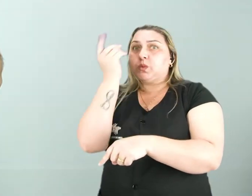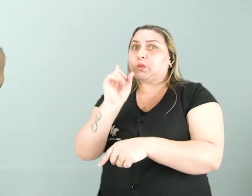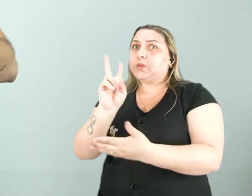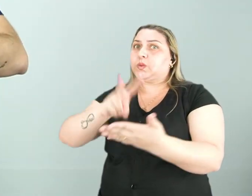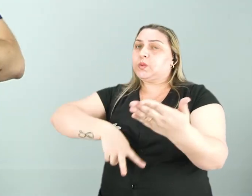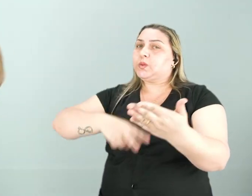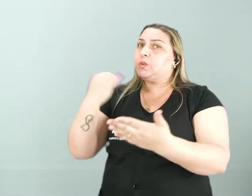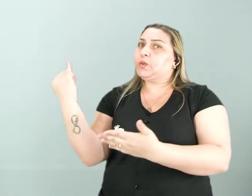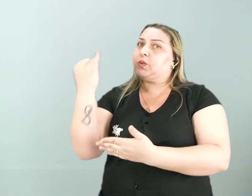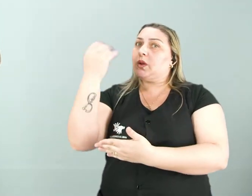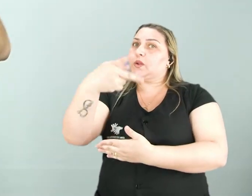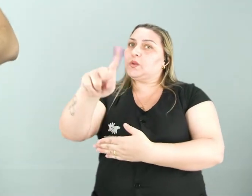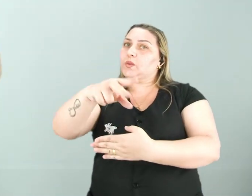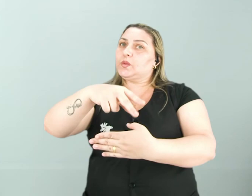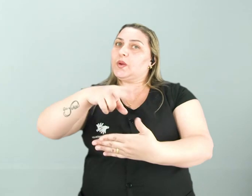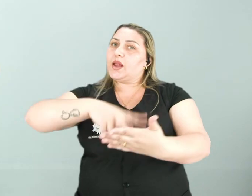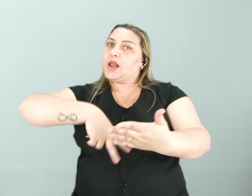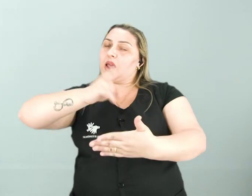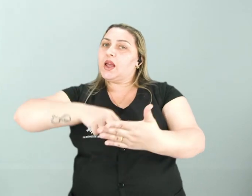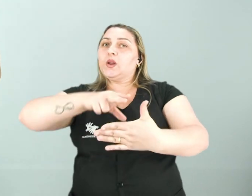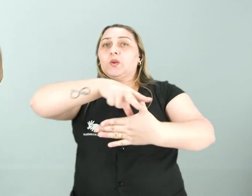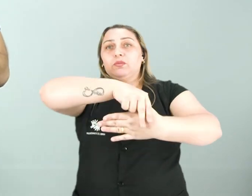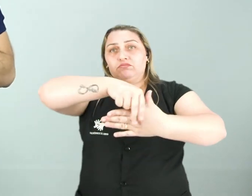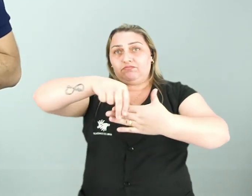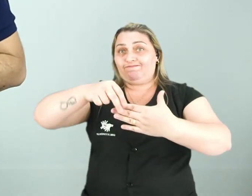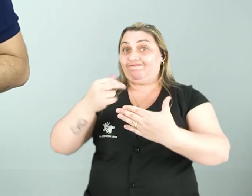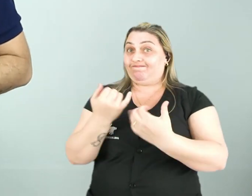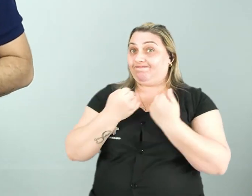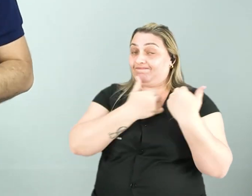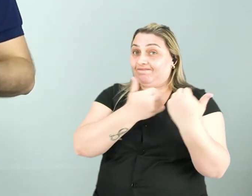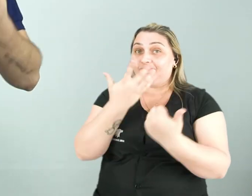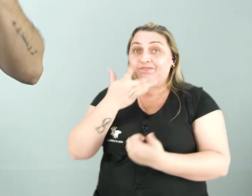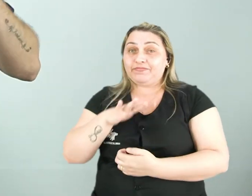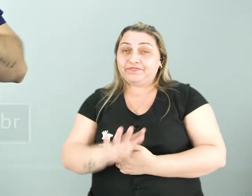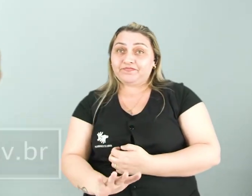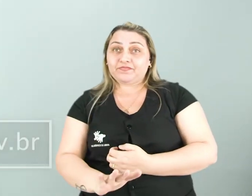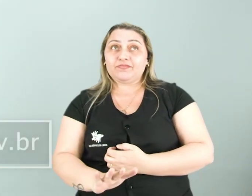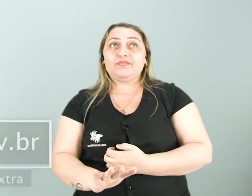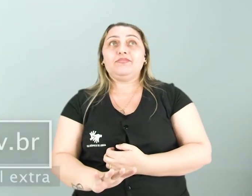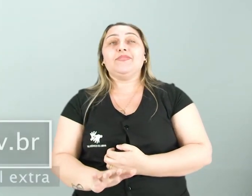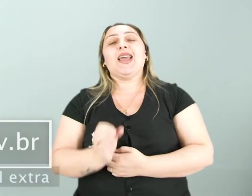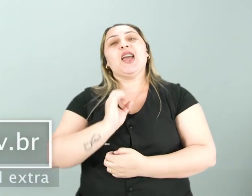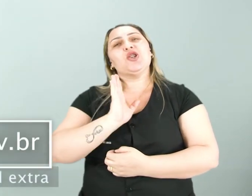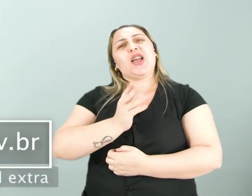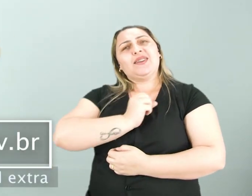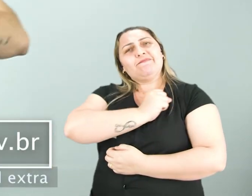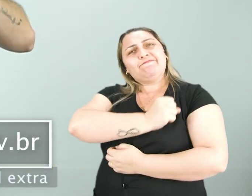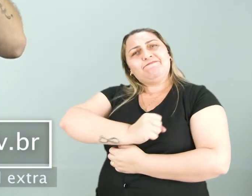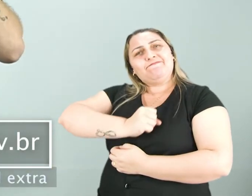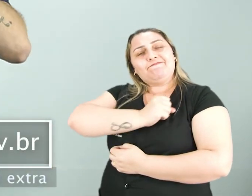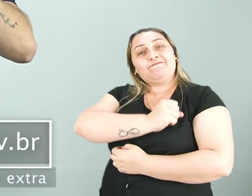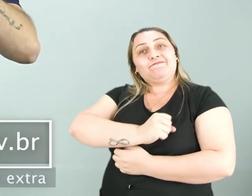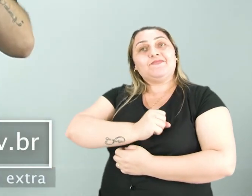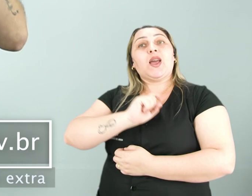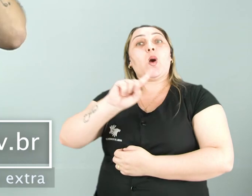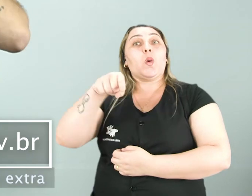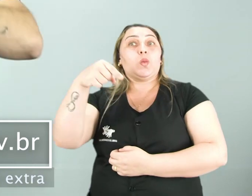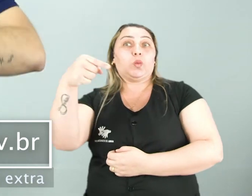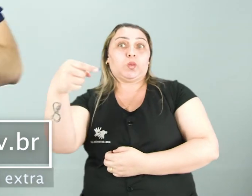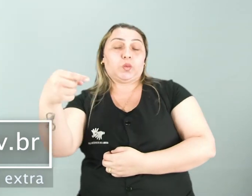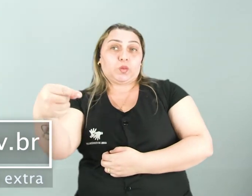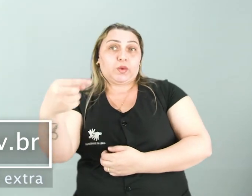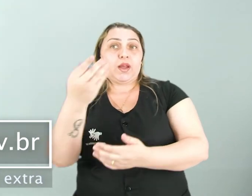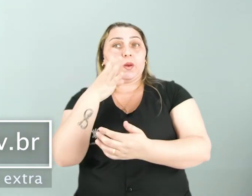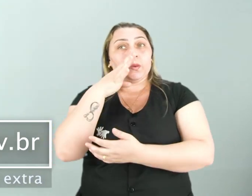do cordel é a sua leitura em cima desse texto. Tudo bem, crianças? Já estou com saudade. E outra, para